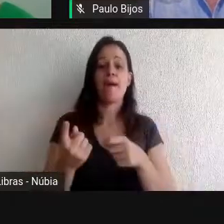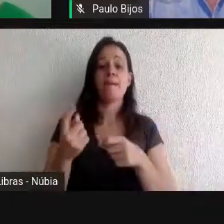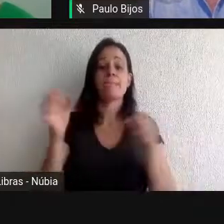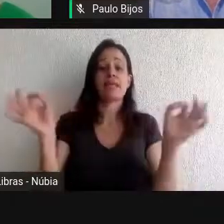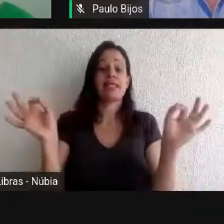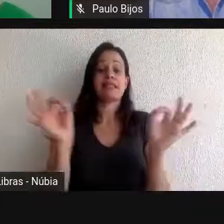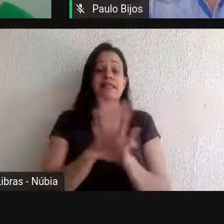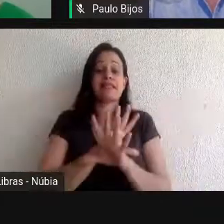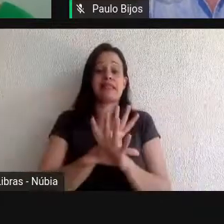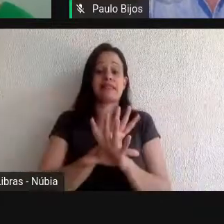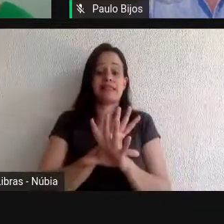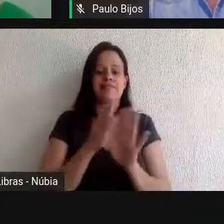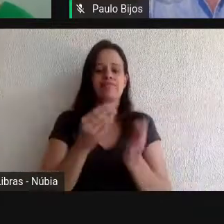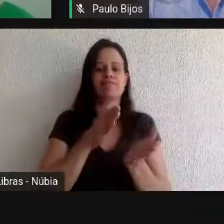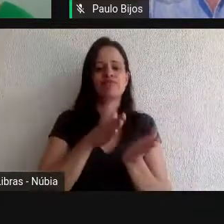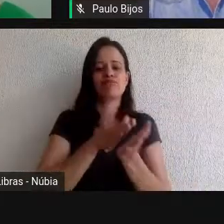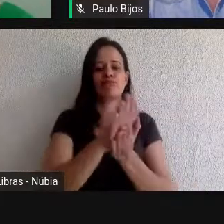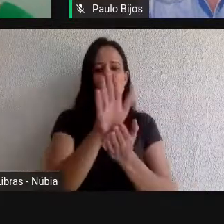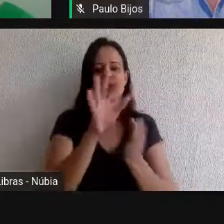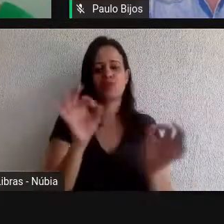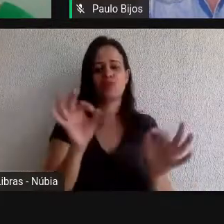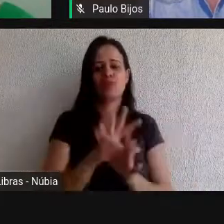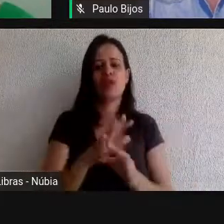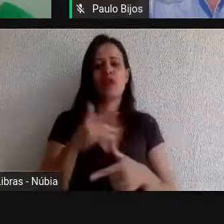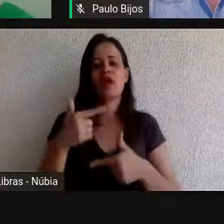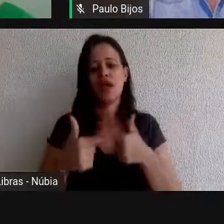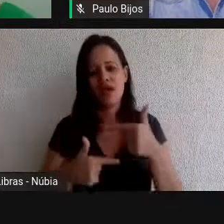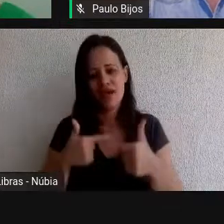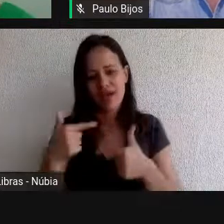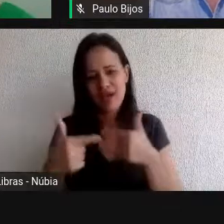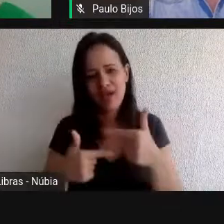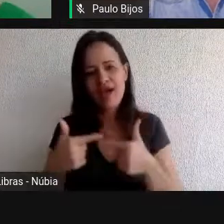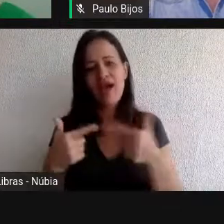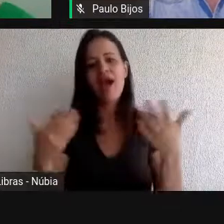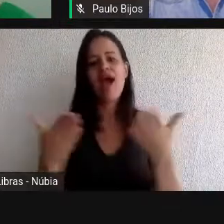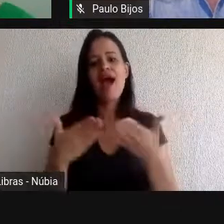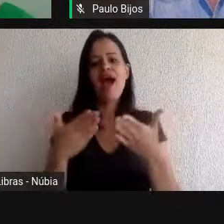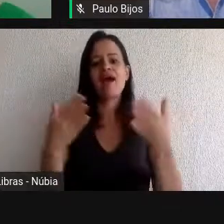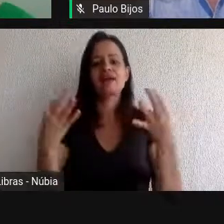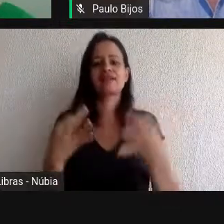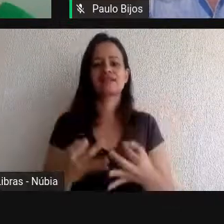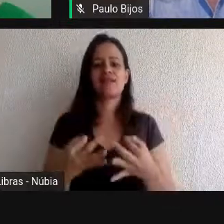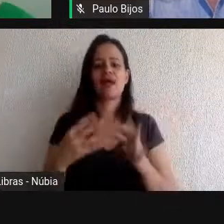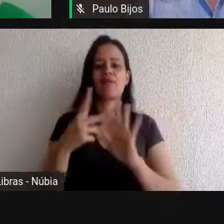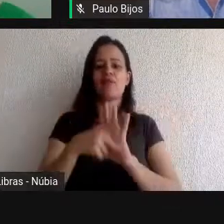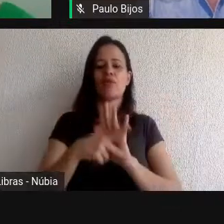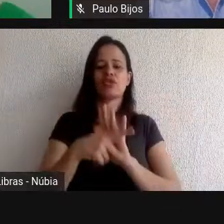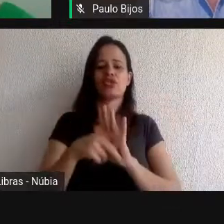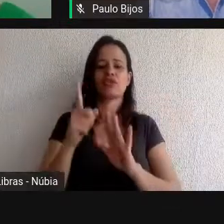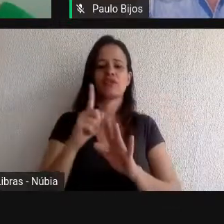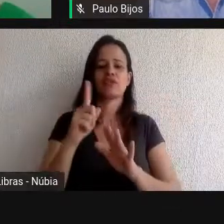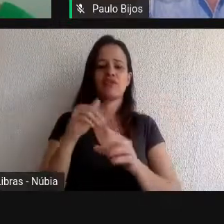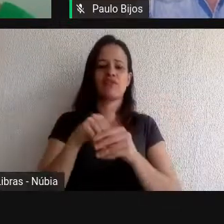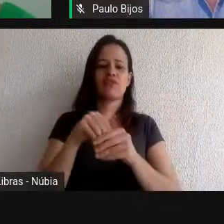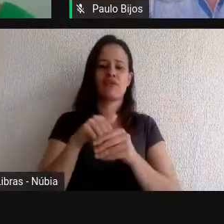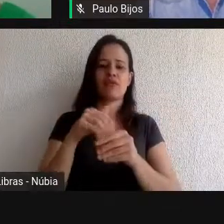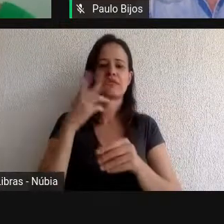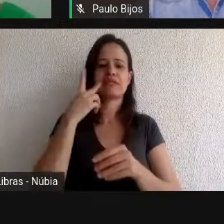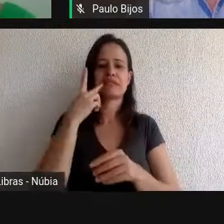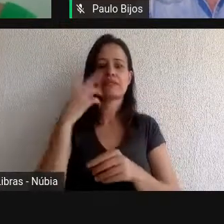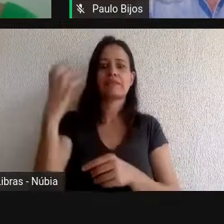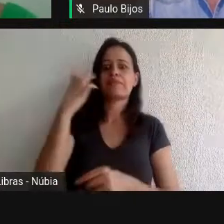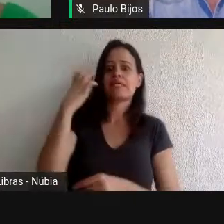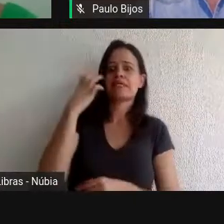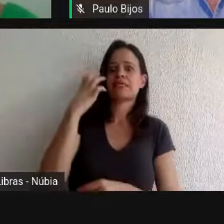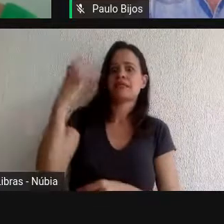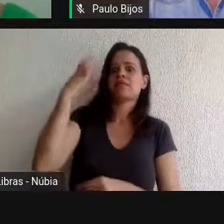pronto. Então, assim, aos trancos e barrancos, chegou na hora certa, o projeto ainda não foi votado, e eu sempre ficava naquela pressão do ter que